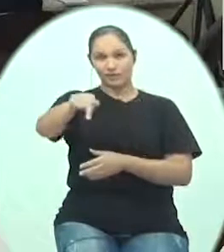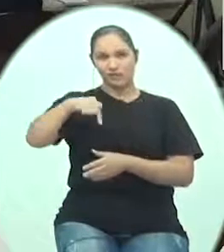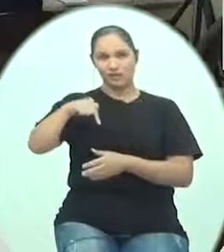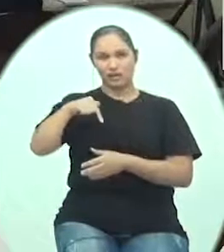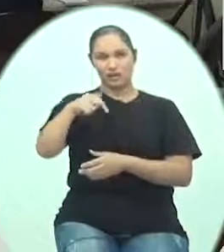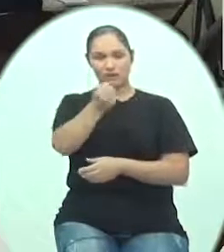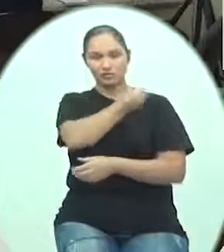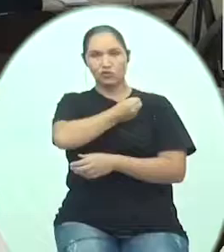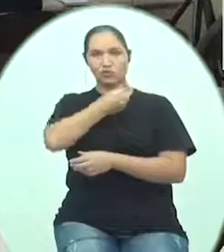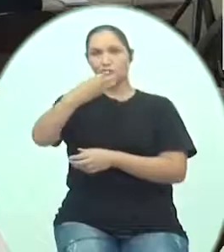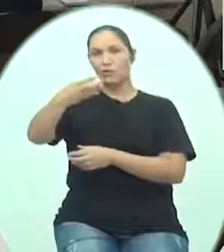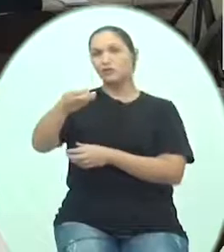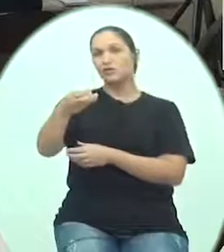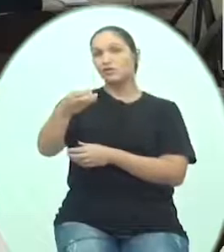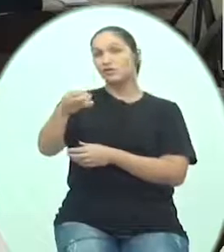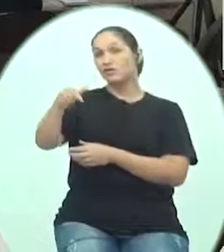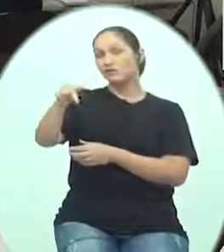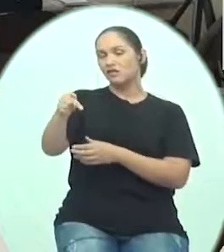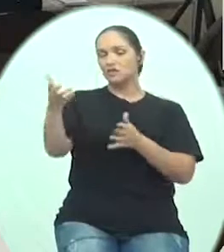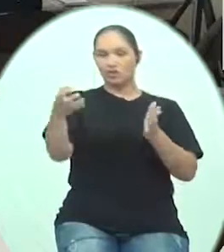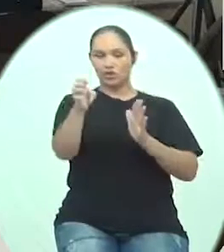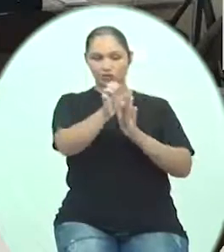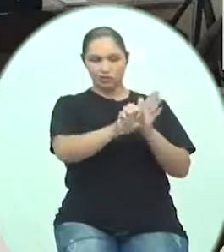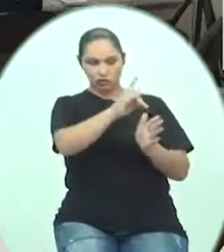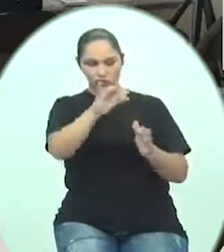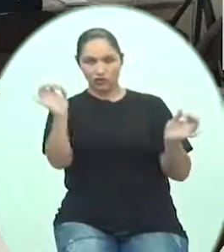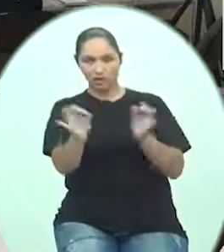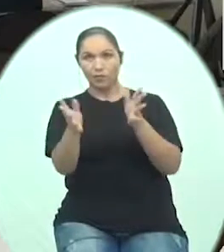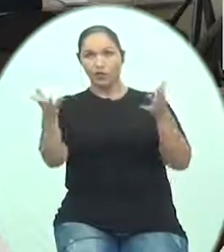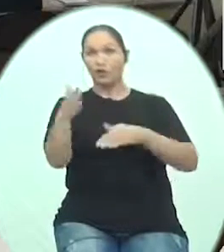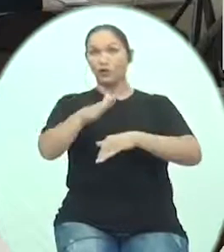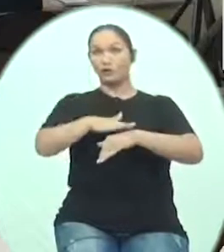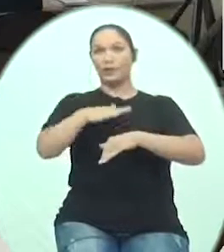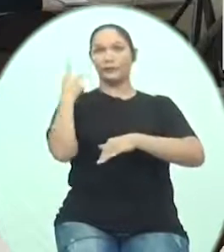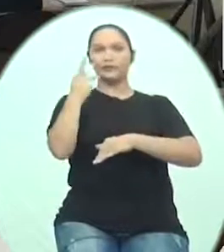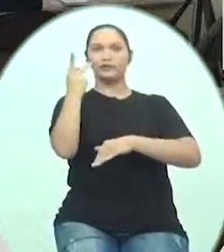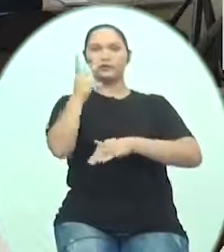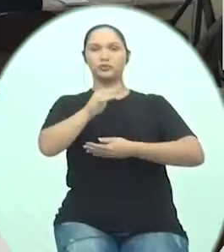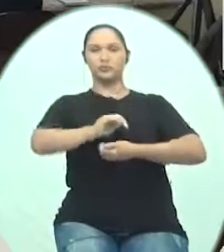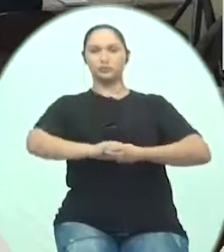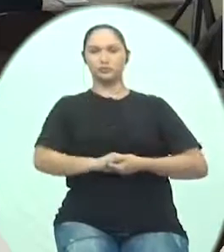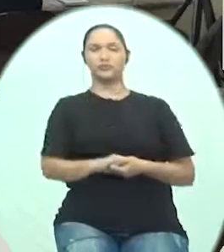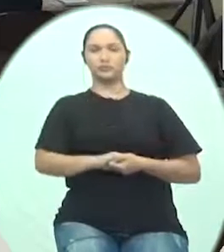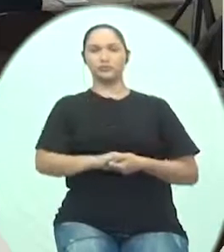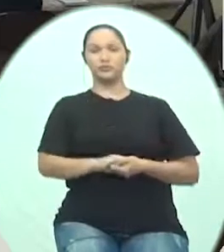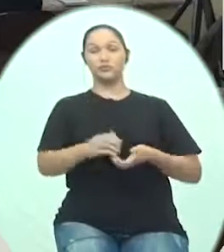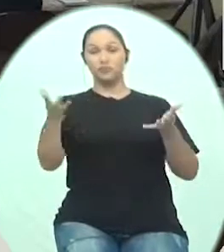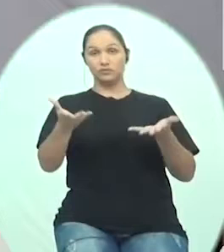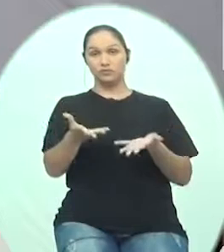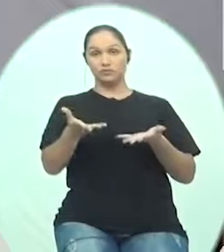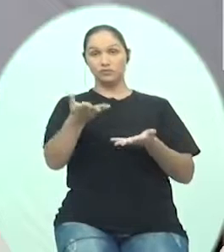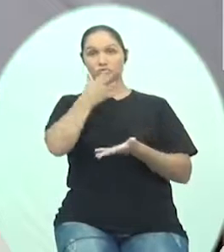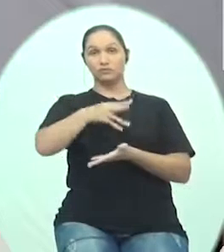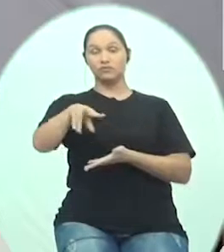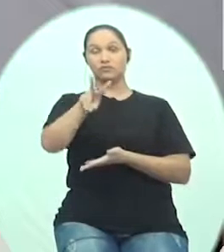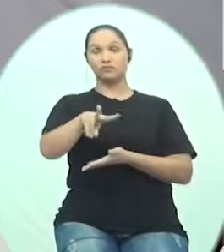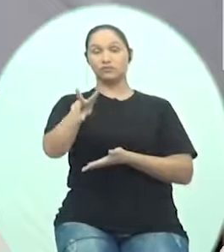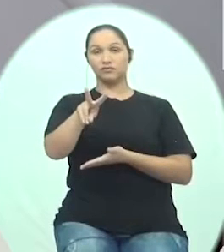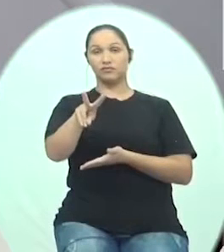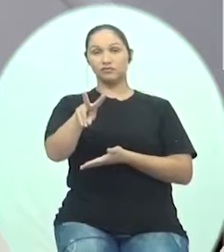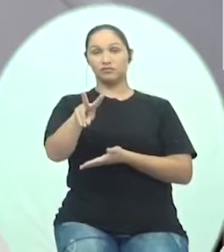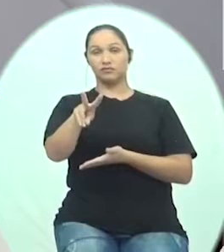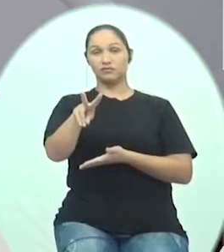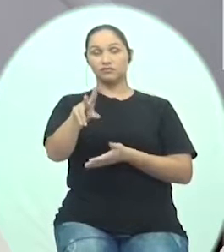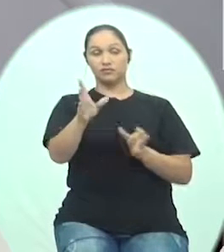407 terminado o expediente passamos para o horário político com a palavra o vereador